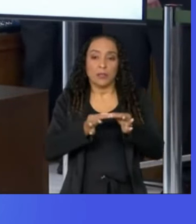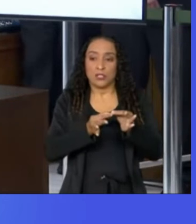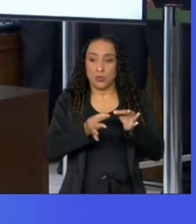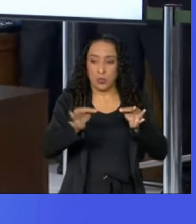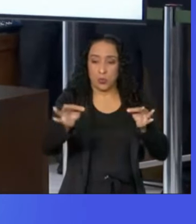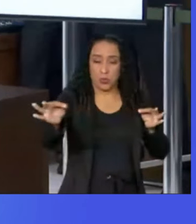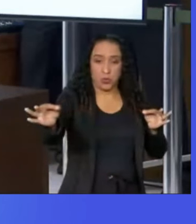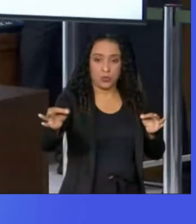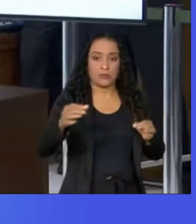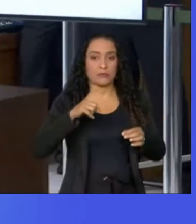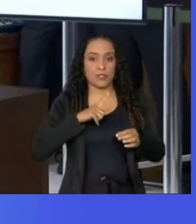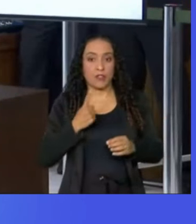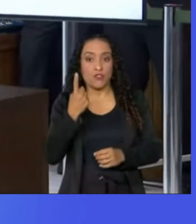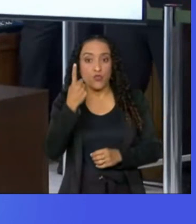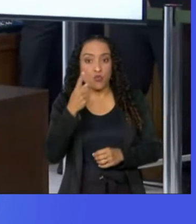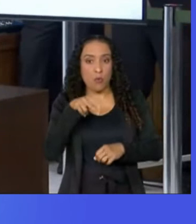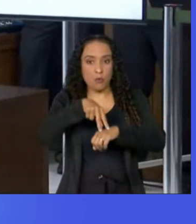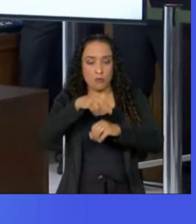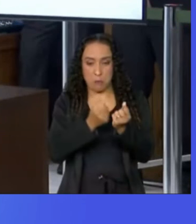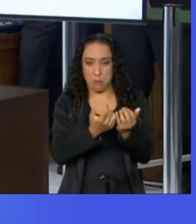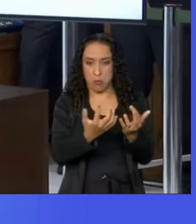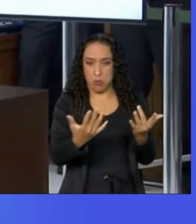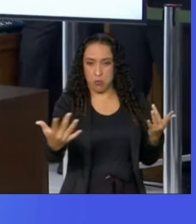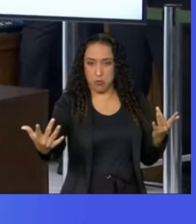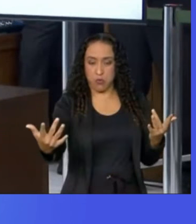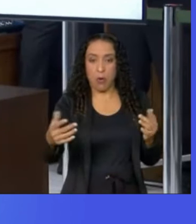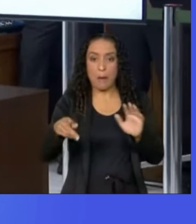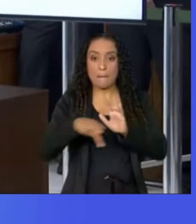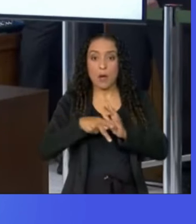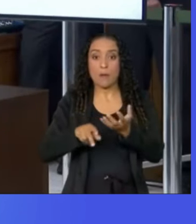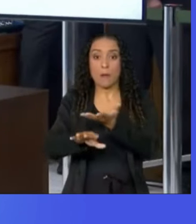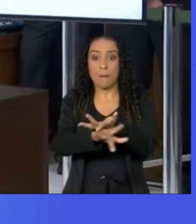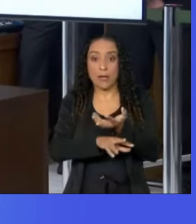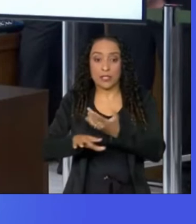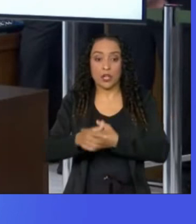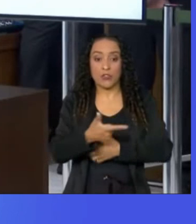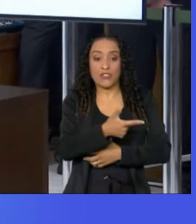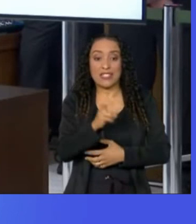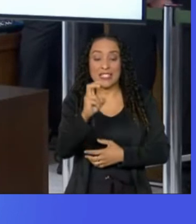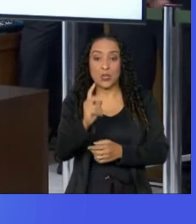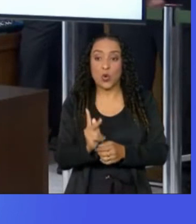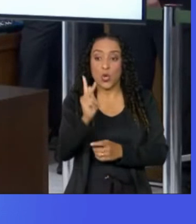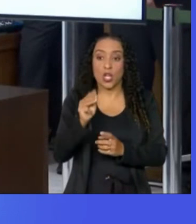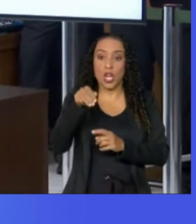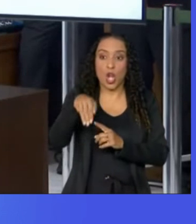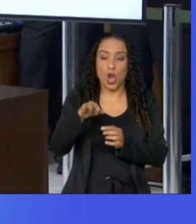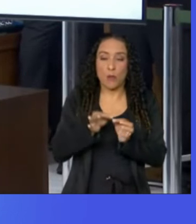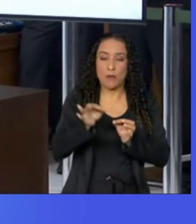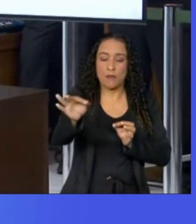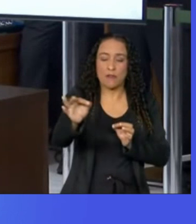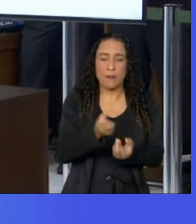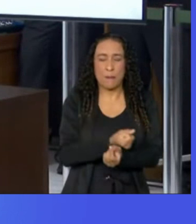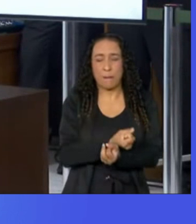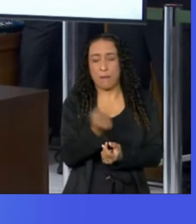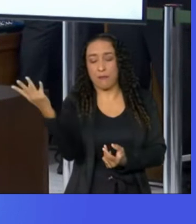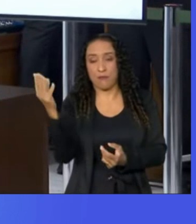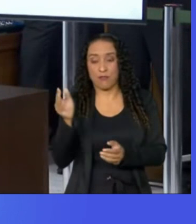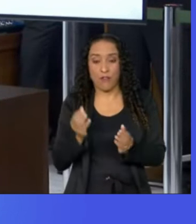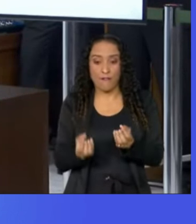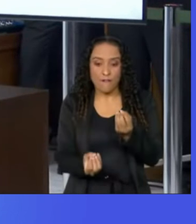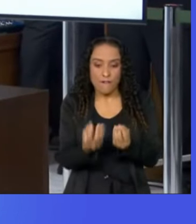dela nós tivemos uma frente de incêndio no Pantanal com 25 Km milhares de focos